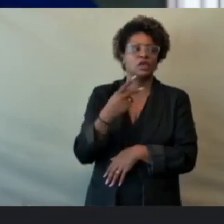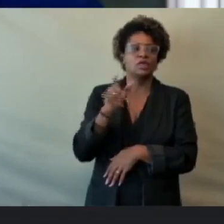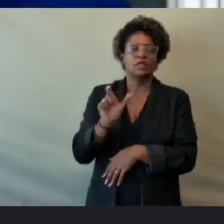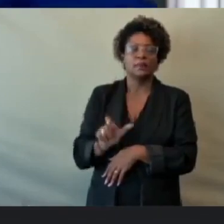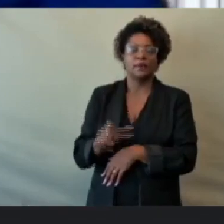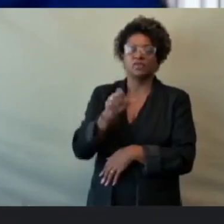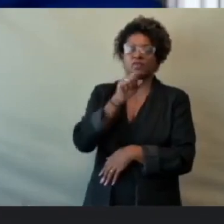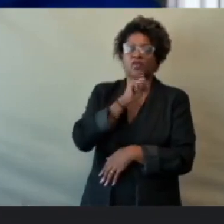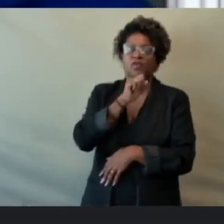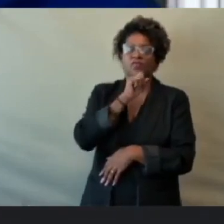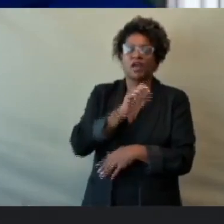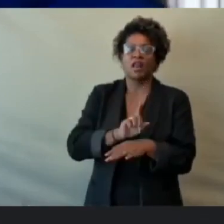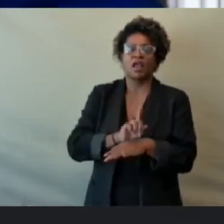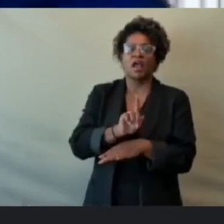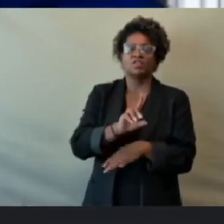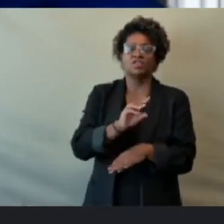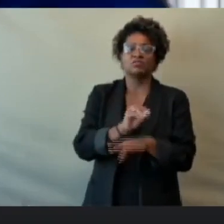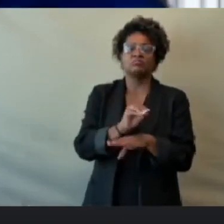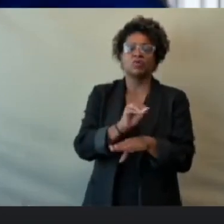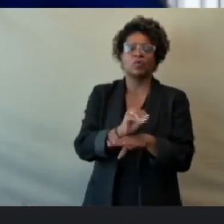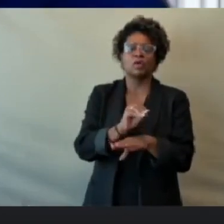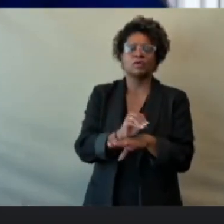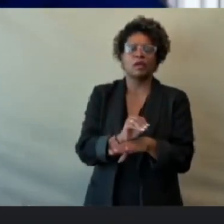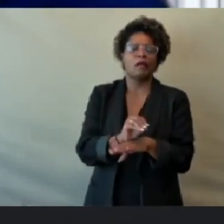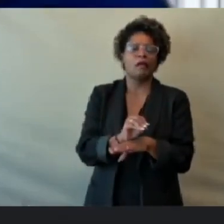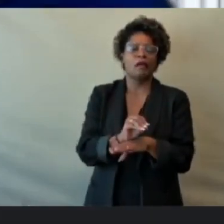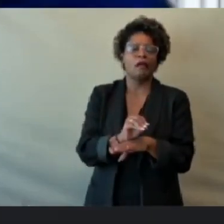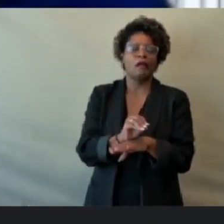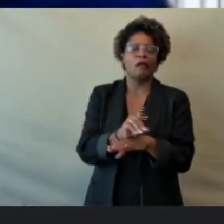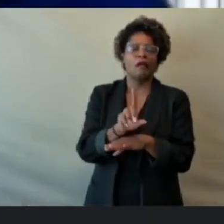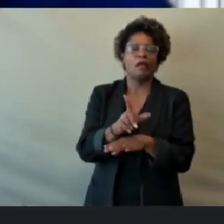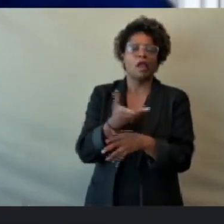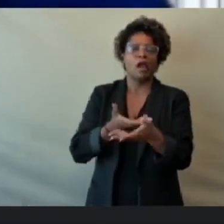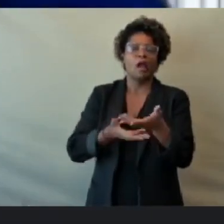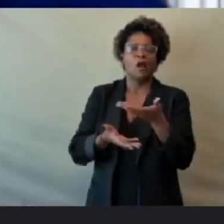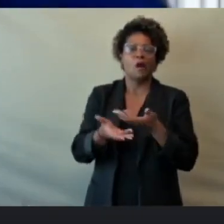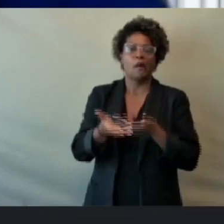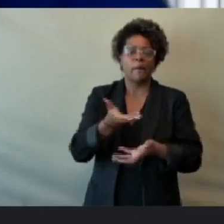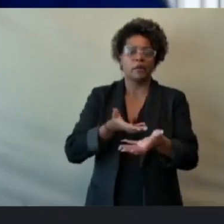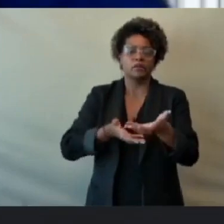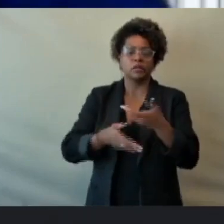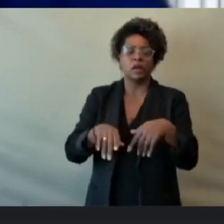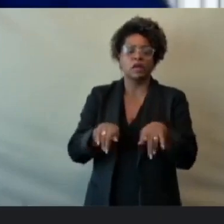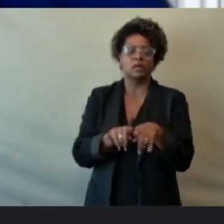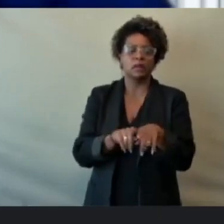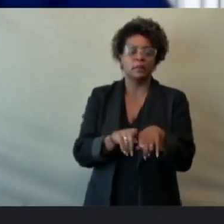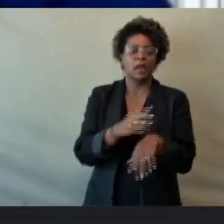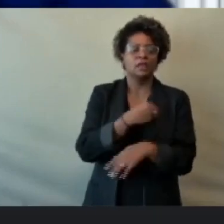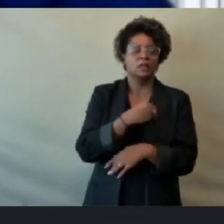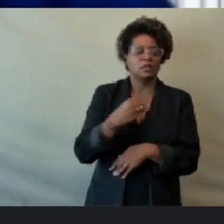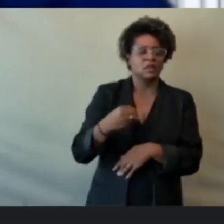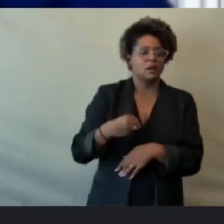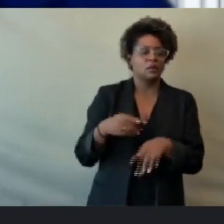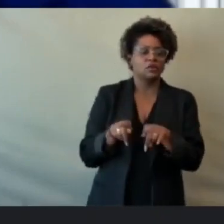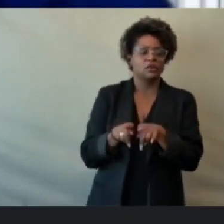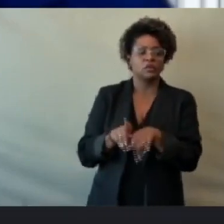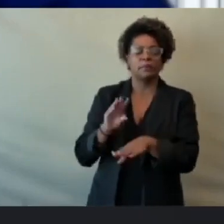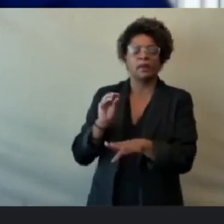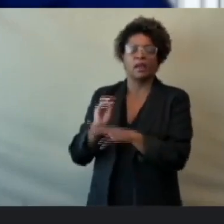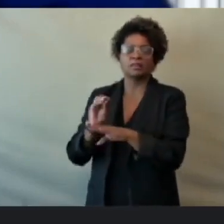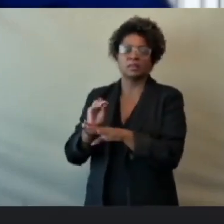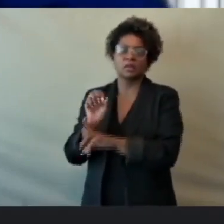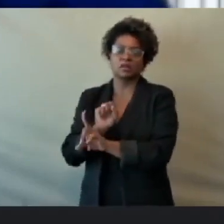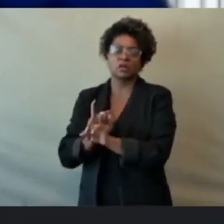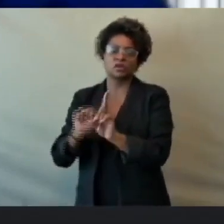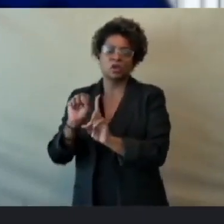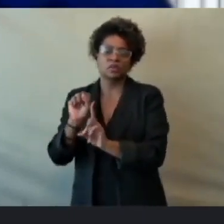gestão do cuidado numa gestão compartilhada, não só entre a saúde e a assistência social, mas com todas